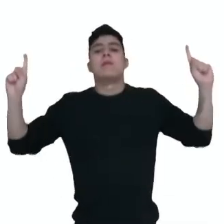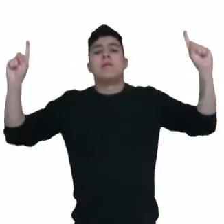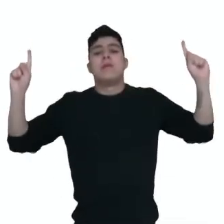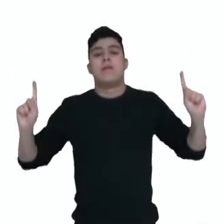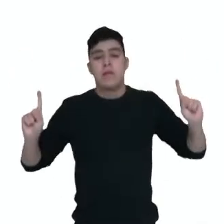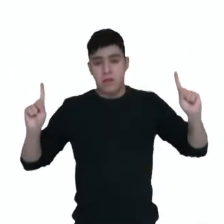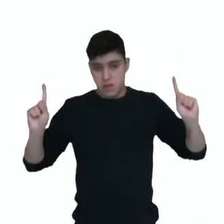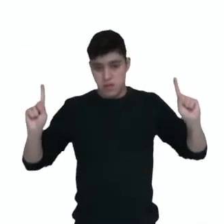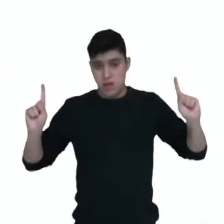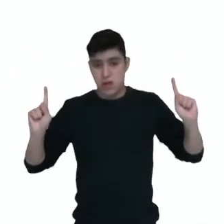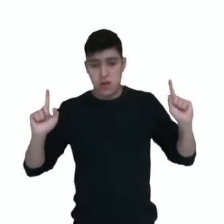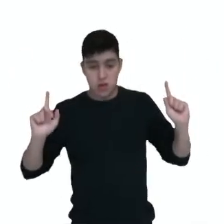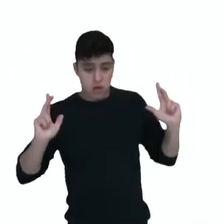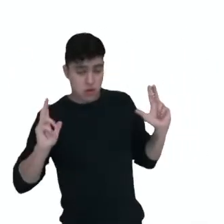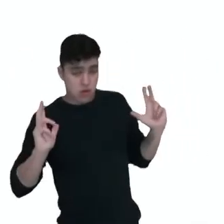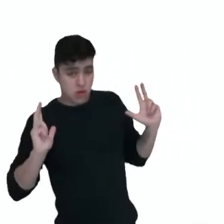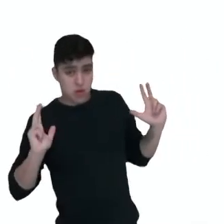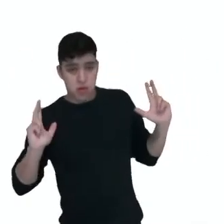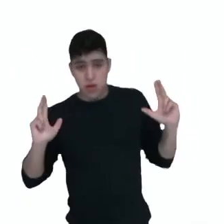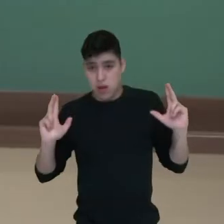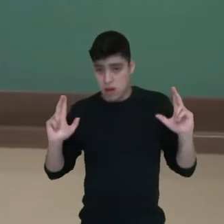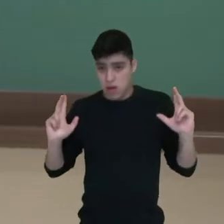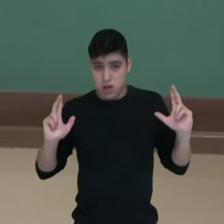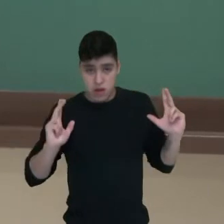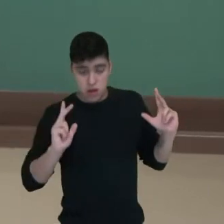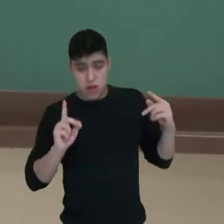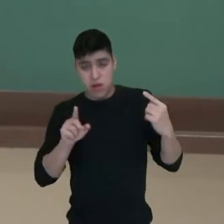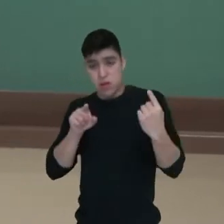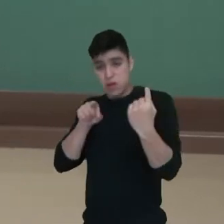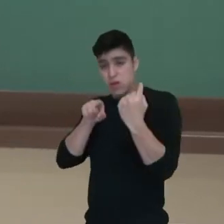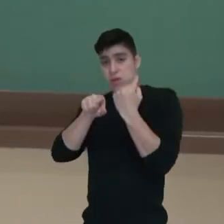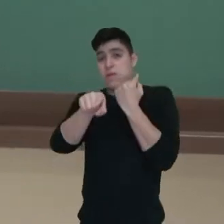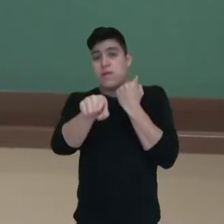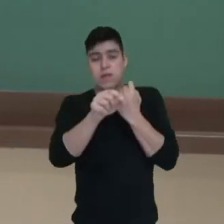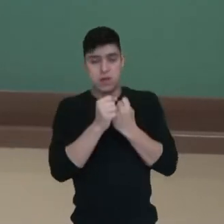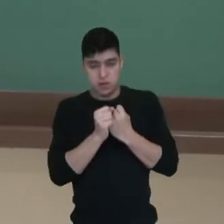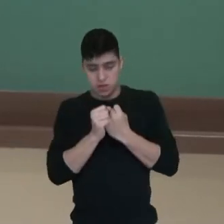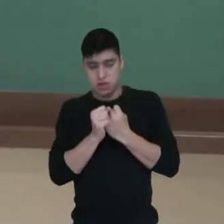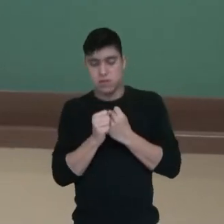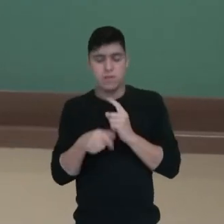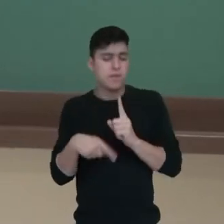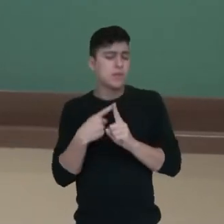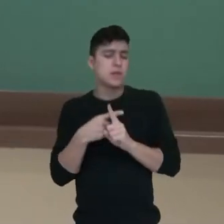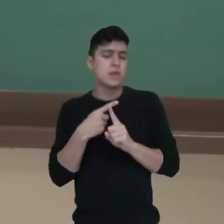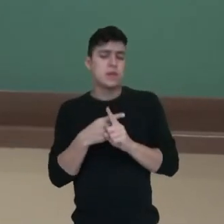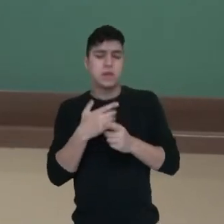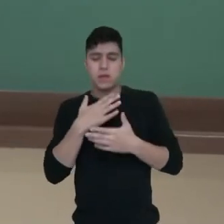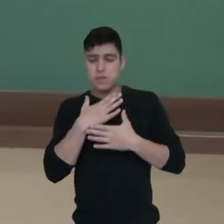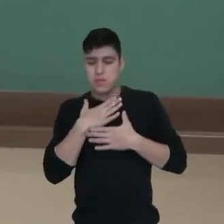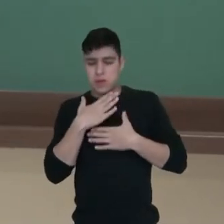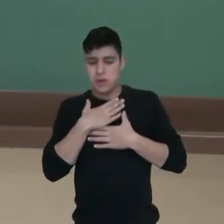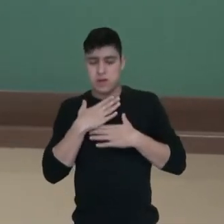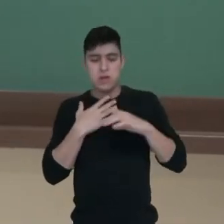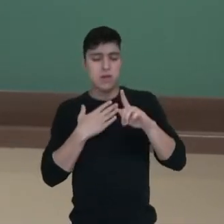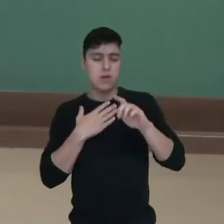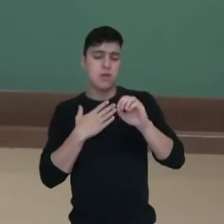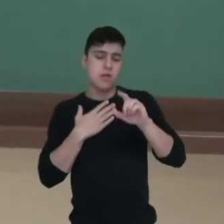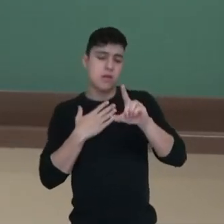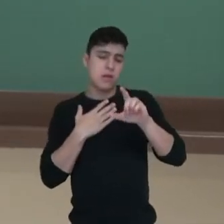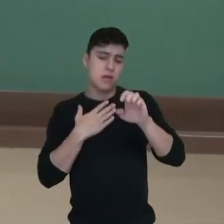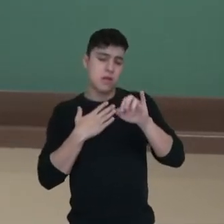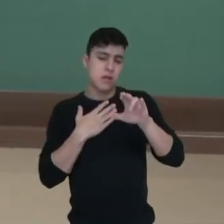goleiro adversário, tá? Não fico atrás do meu goleiro. Por que que eu não fico atrás do meu goleiro? Porque